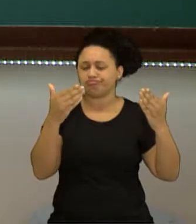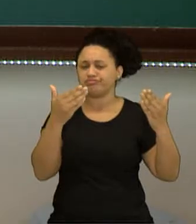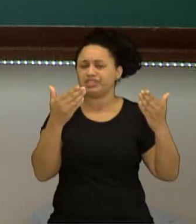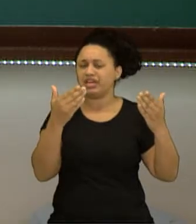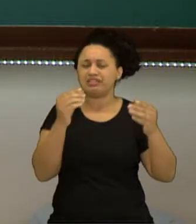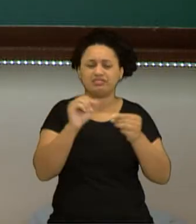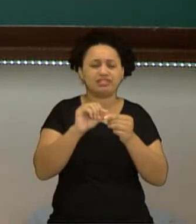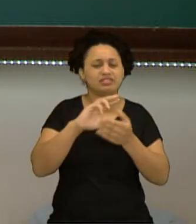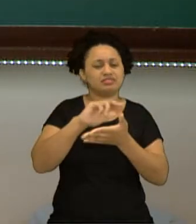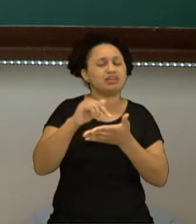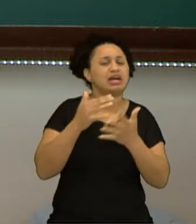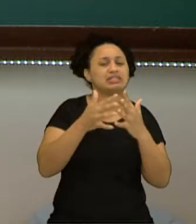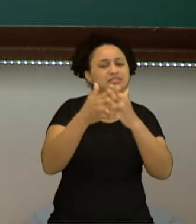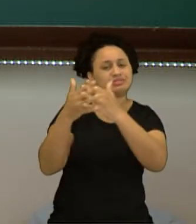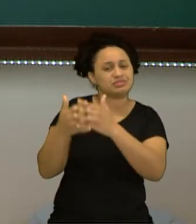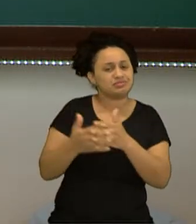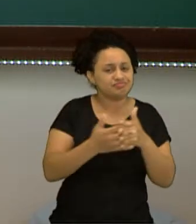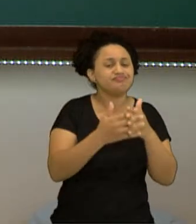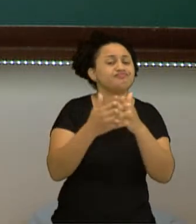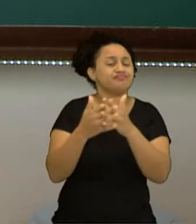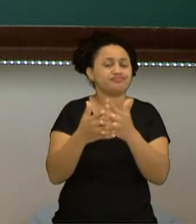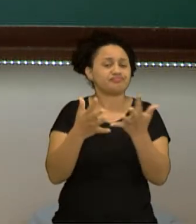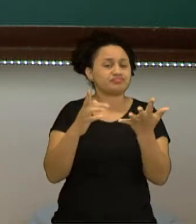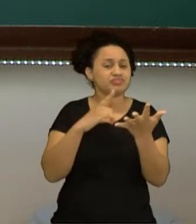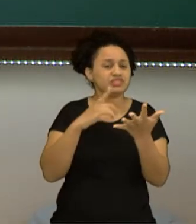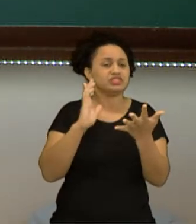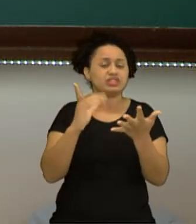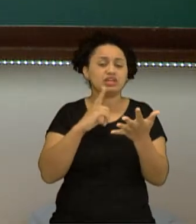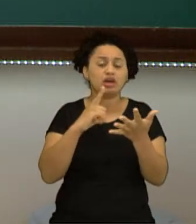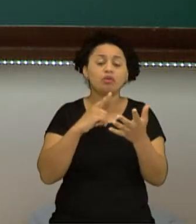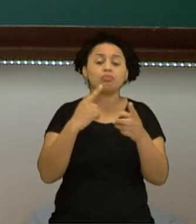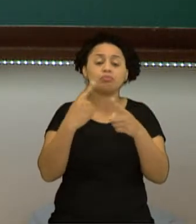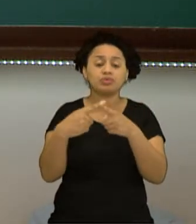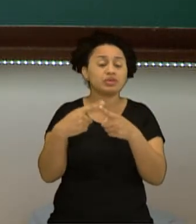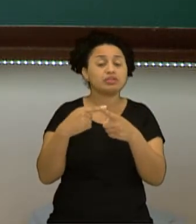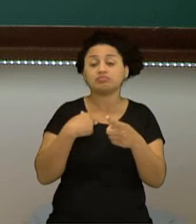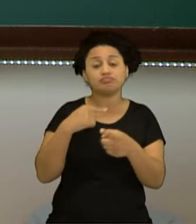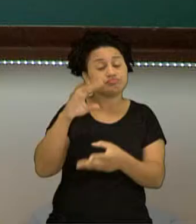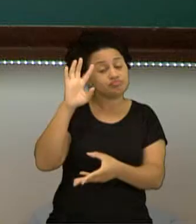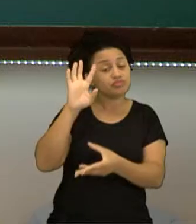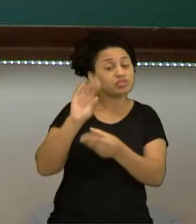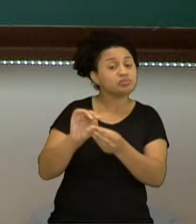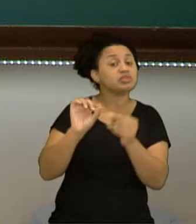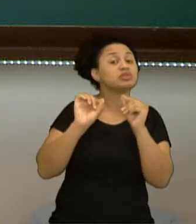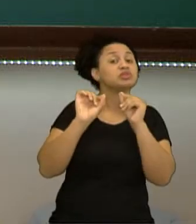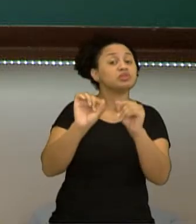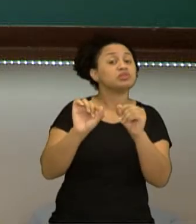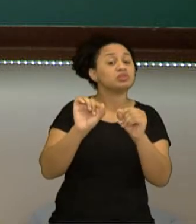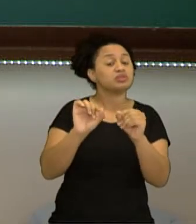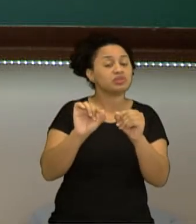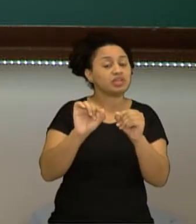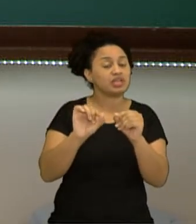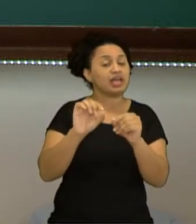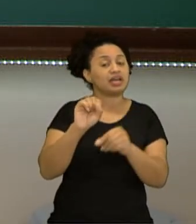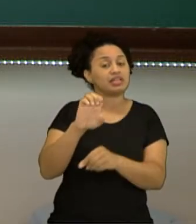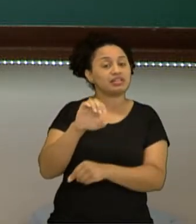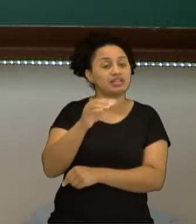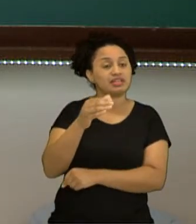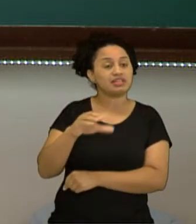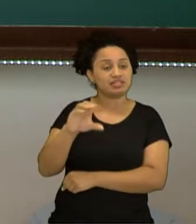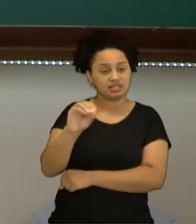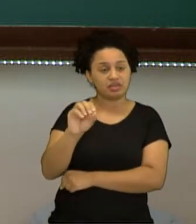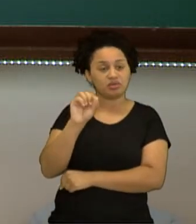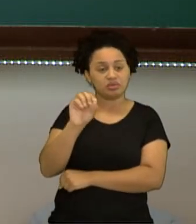causa muita confusão. E causou muito, exatamente porque não entendeu que nós estamos falando da secção